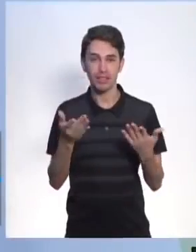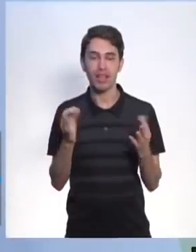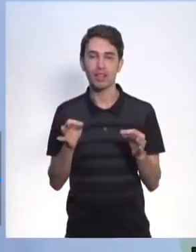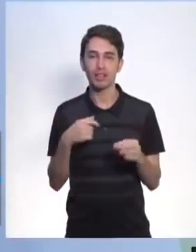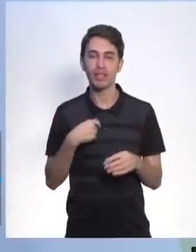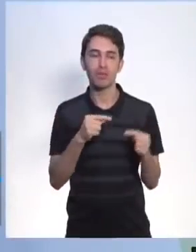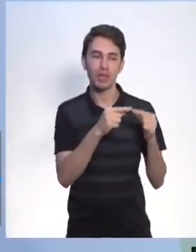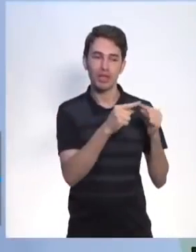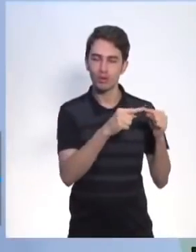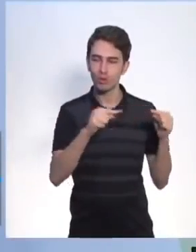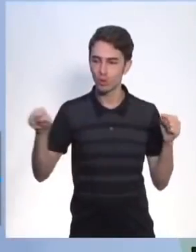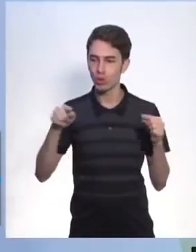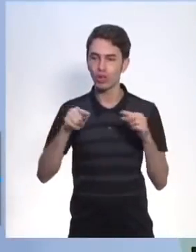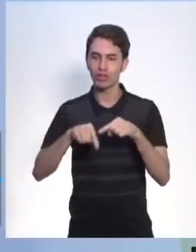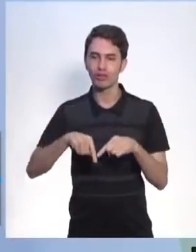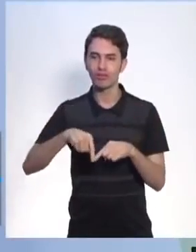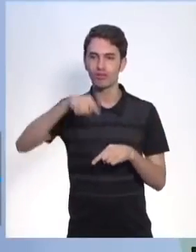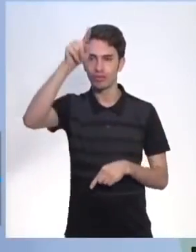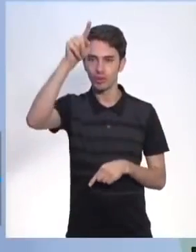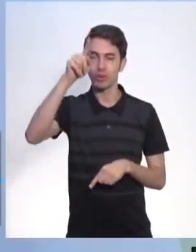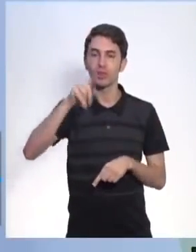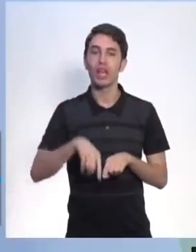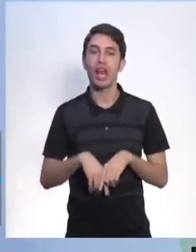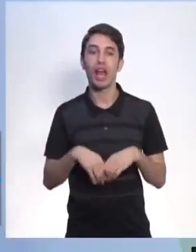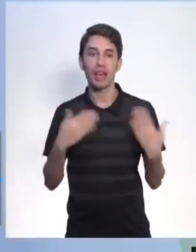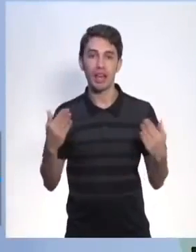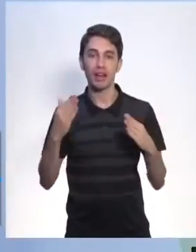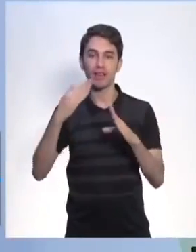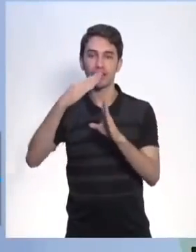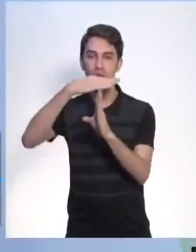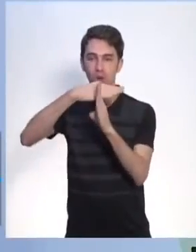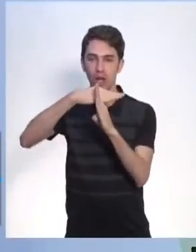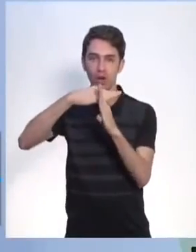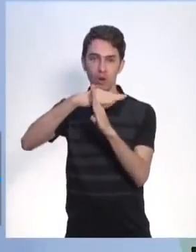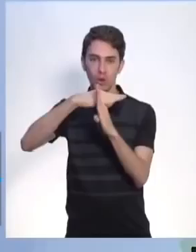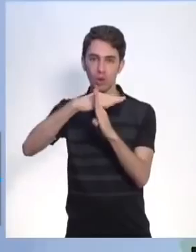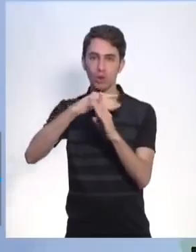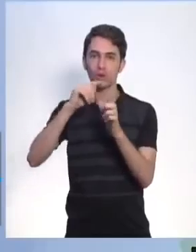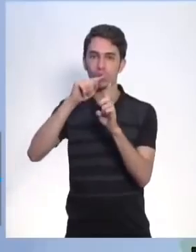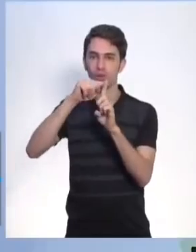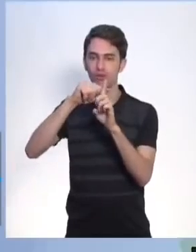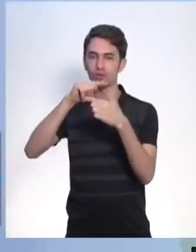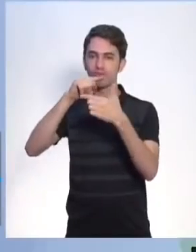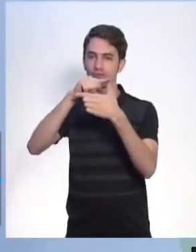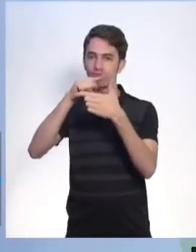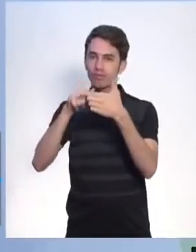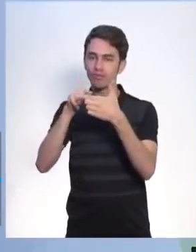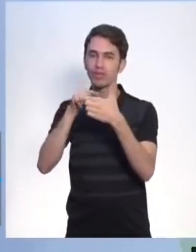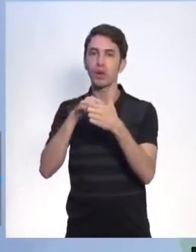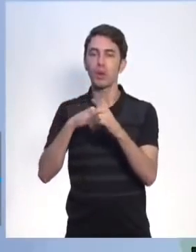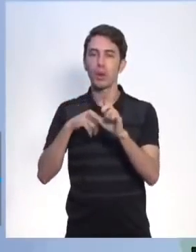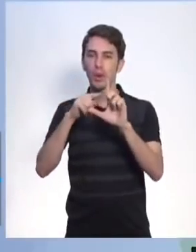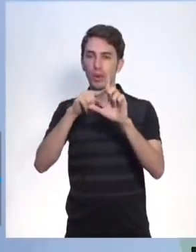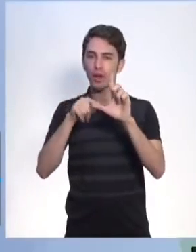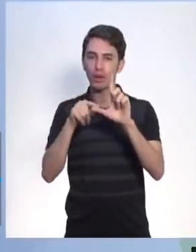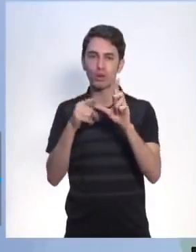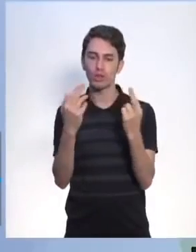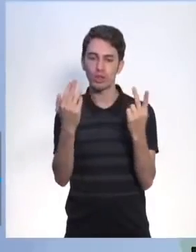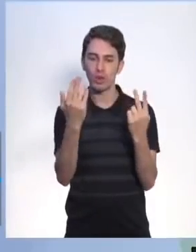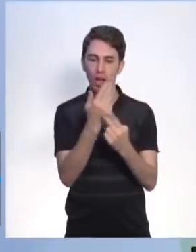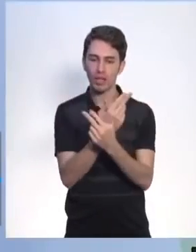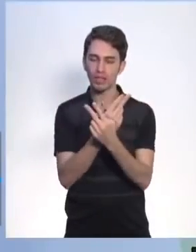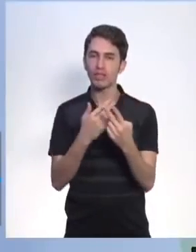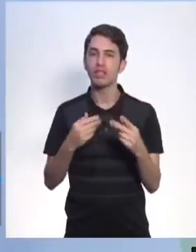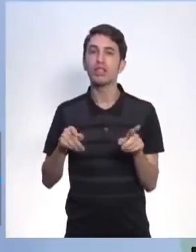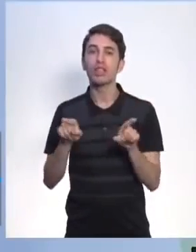duas retas, né, cortadas aí, elas formam um ângulo perpendicular quando elas se cortam, né, quando elas se cruzam. E basicamente o